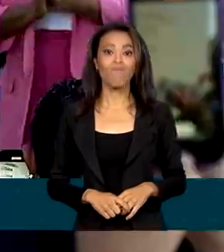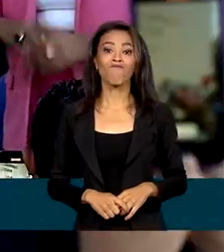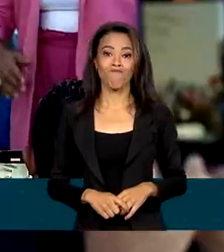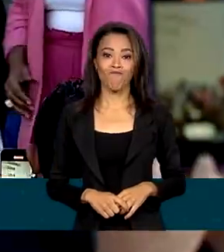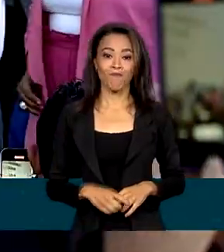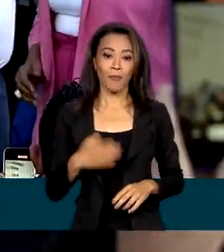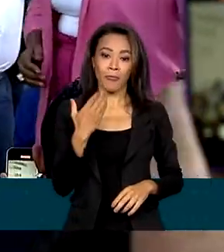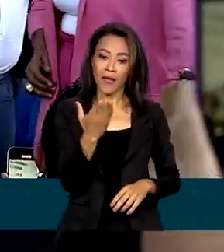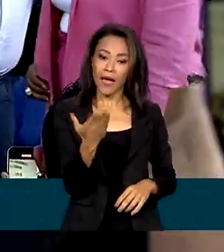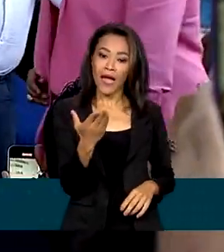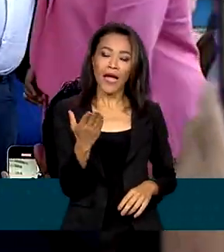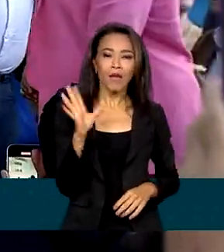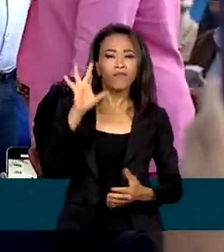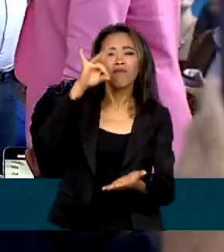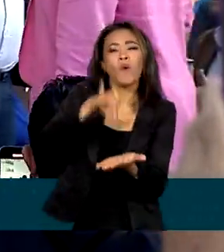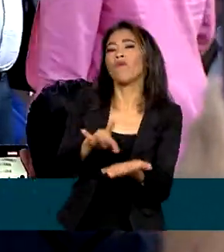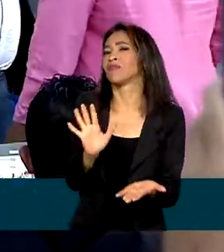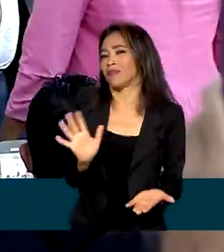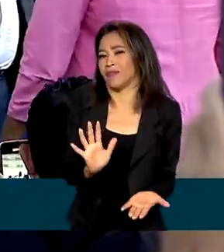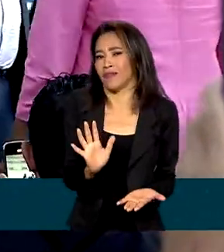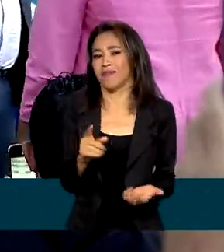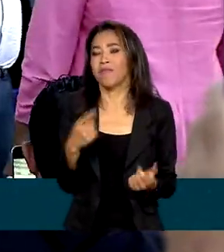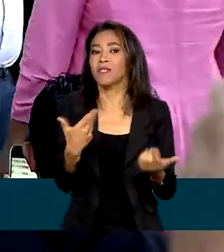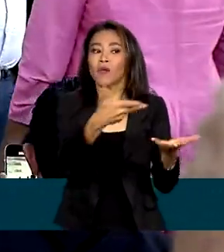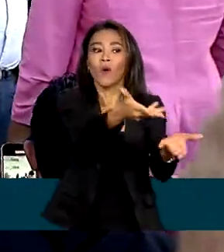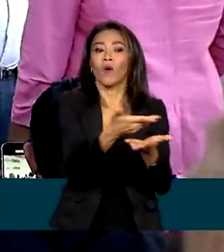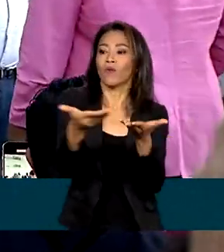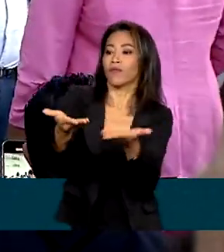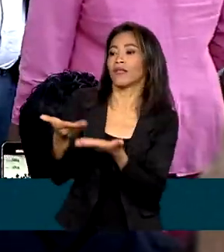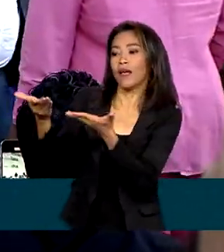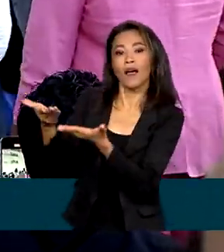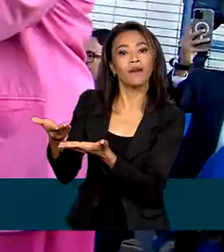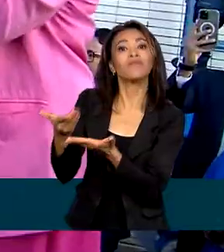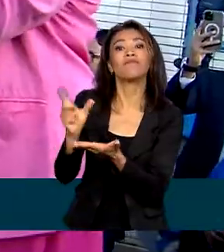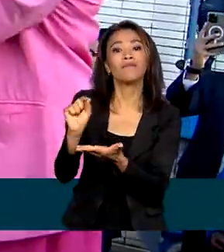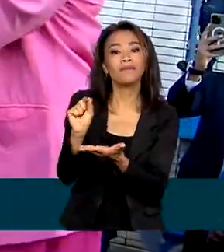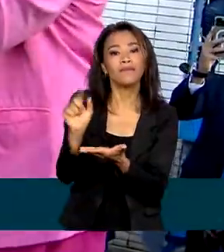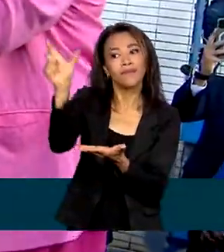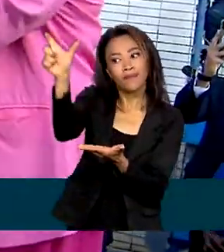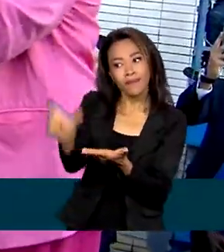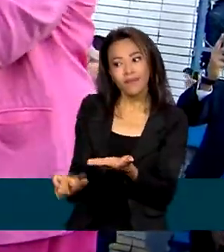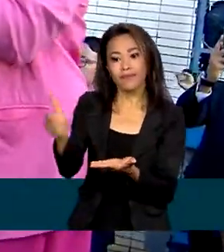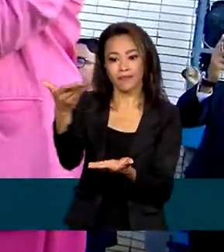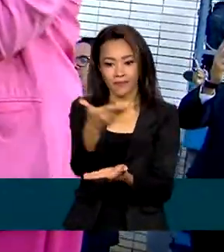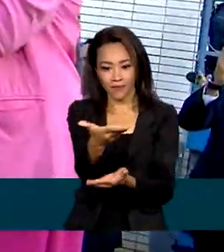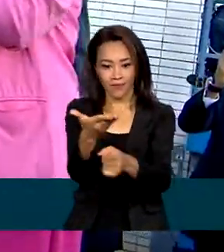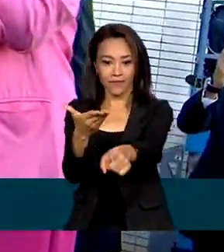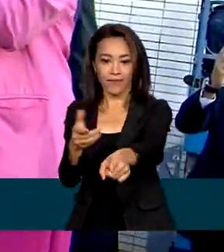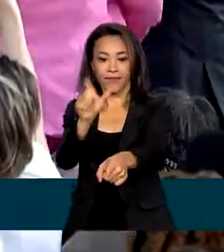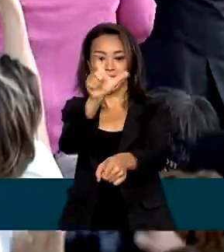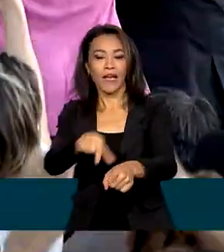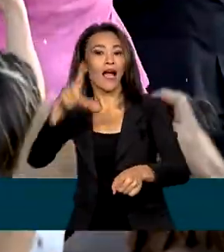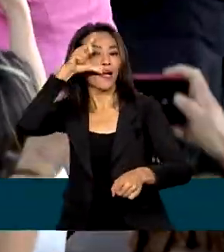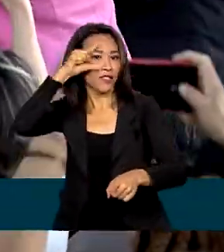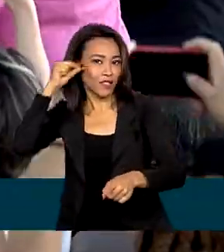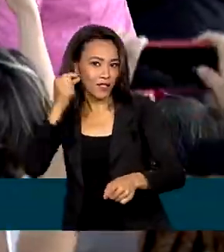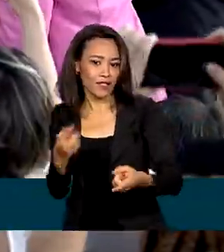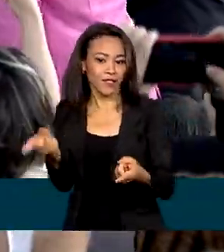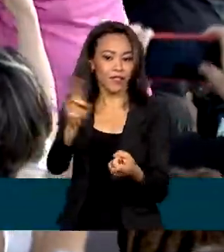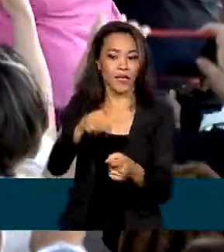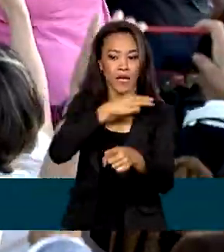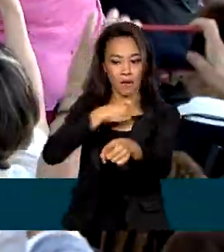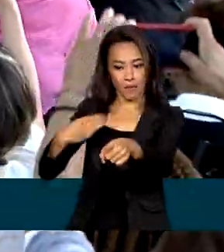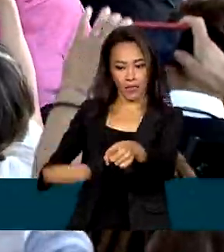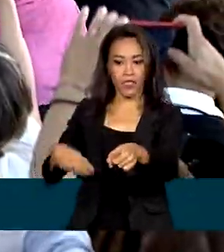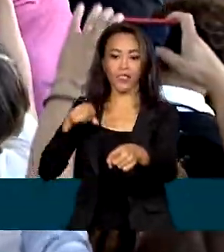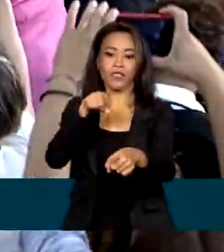Apesar de ser um evento não oficial, os artistas convidaram a participar da cerimônia a primeira-dama Janja da Silva, a ministra do